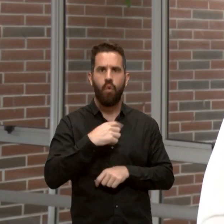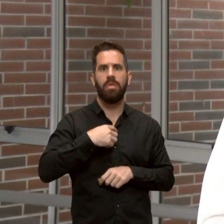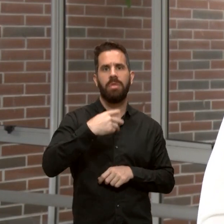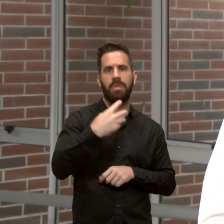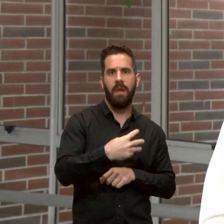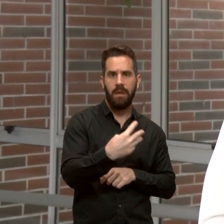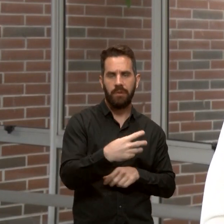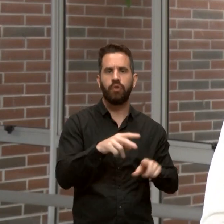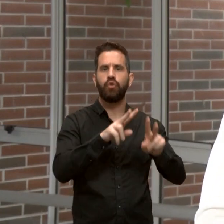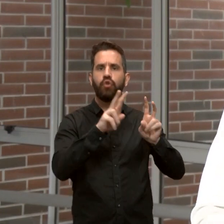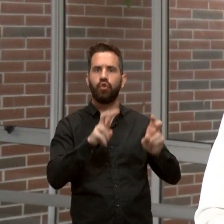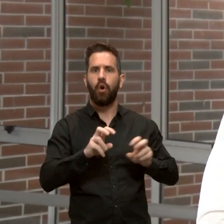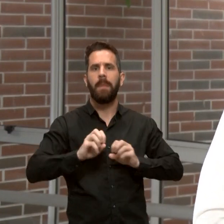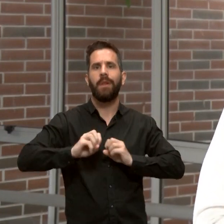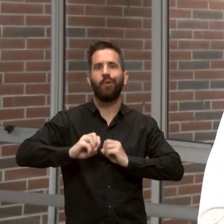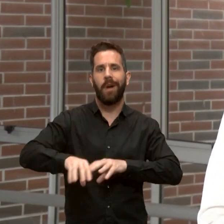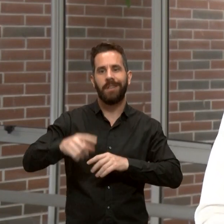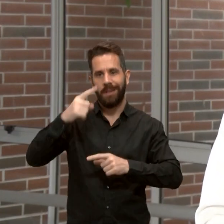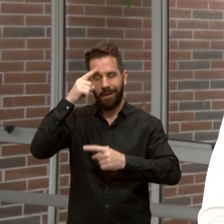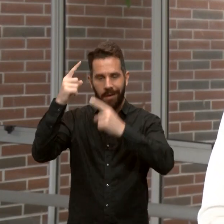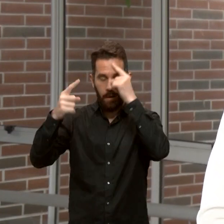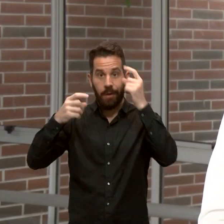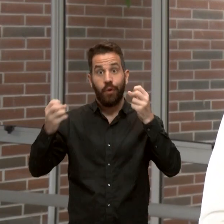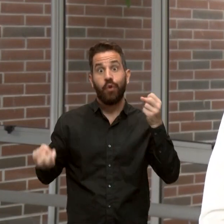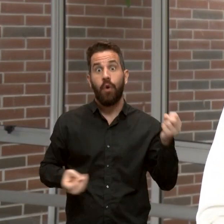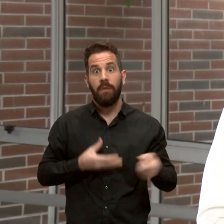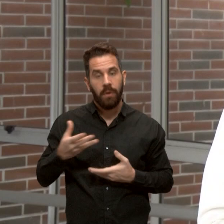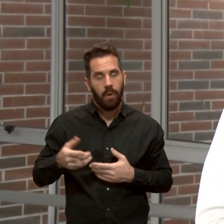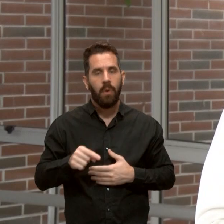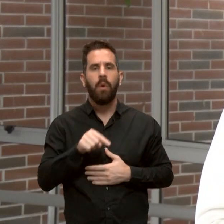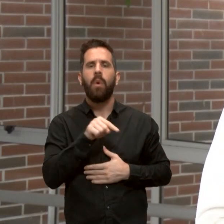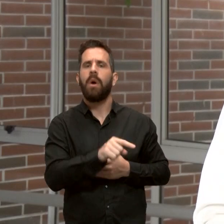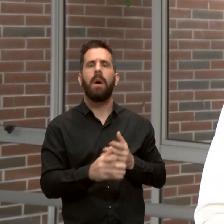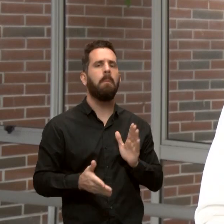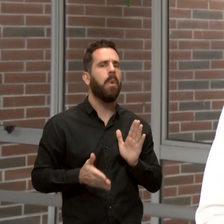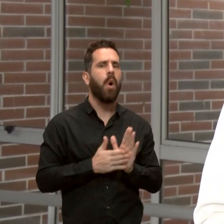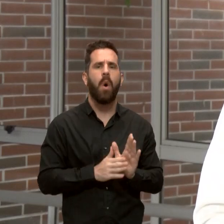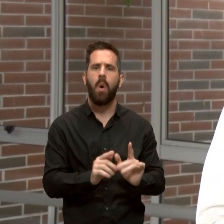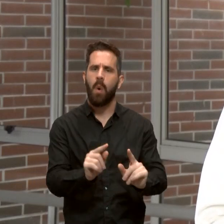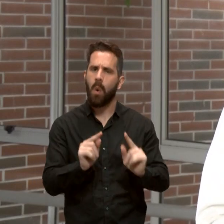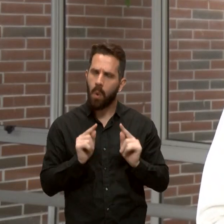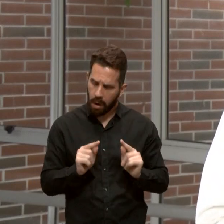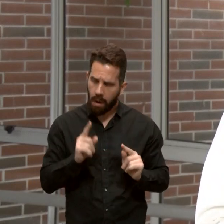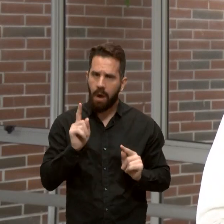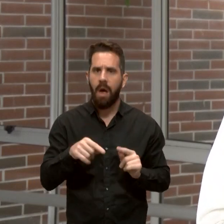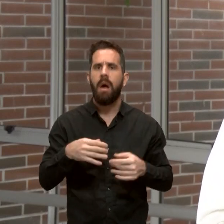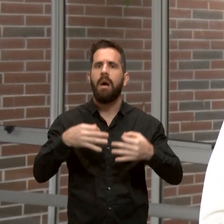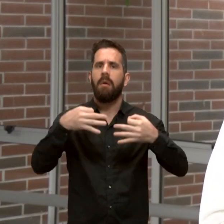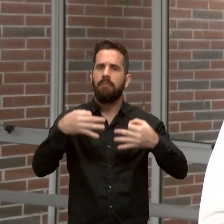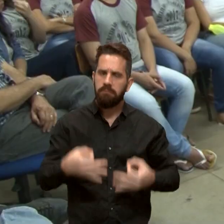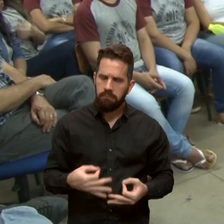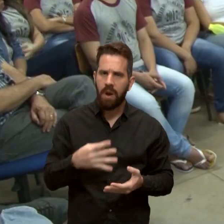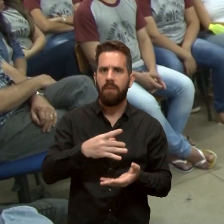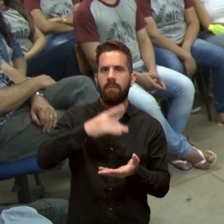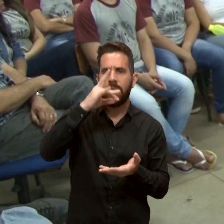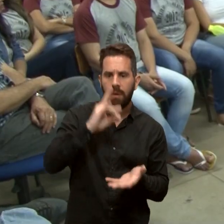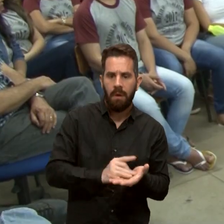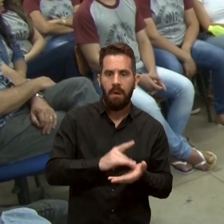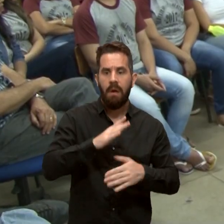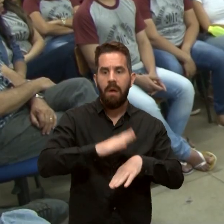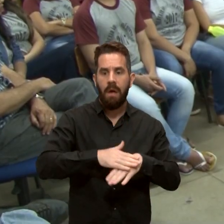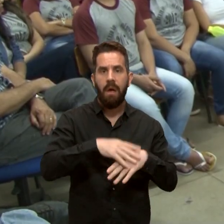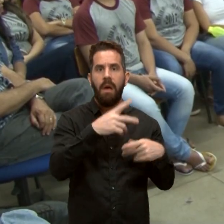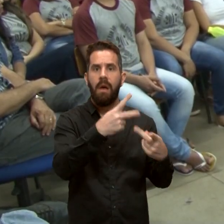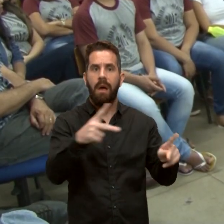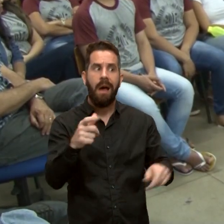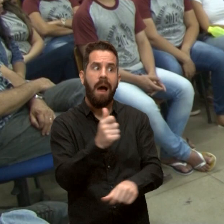categoria Educação Inovadora, em que nós levamos, né, a proposta real de avaliação desses discentes, né,